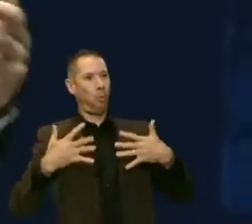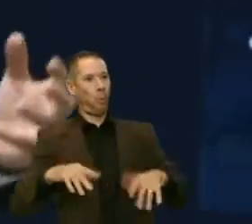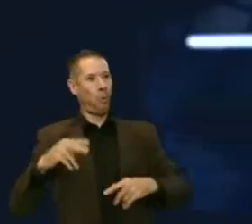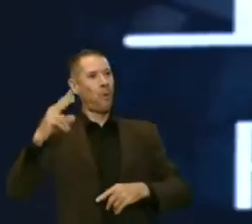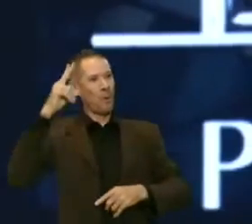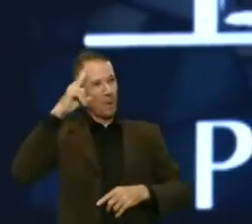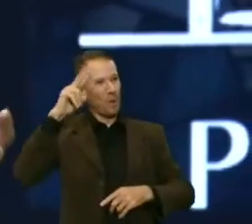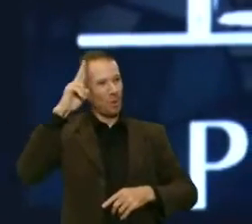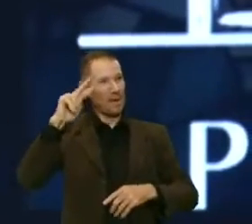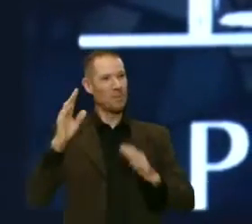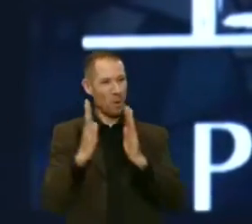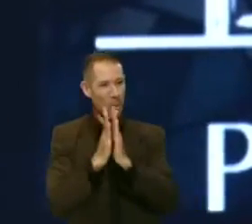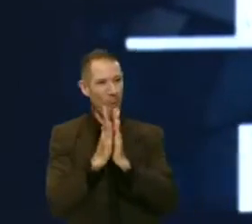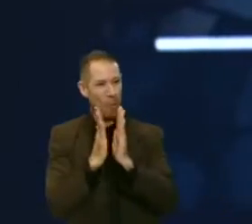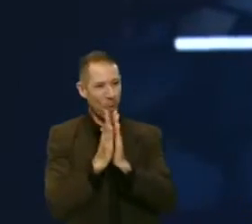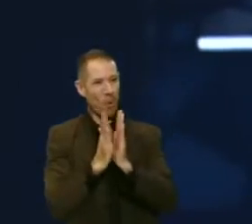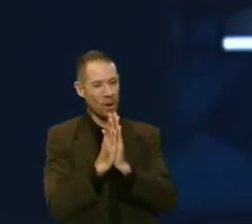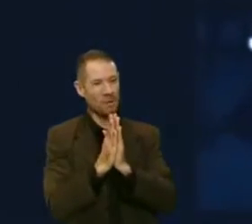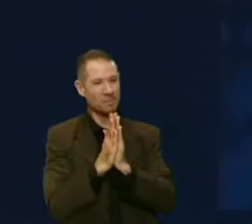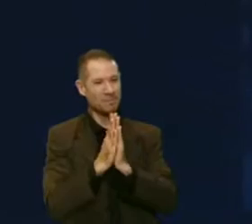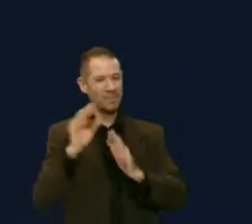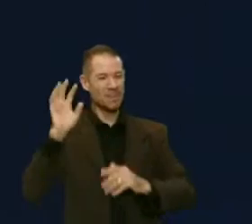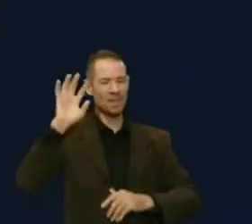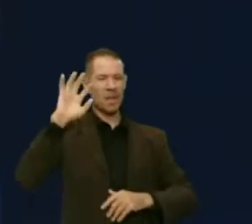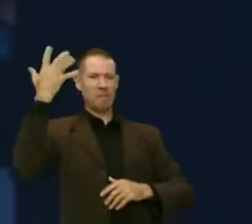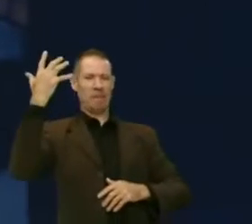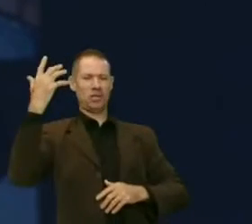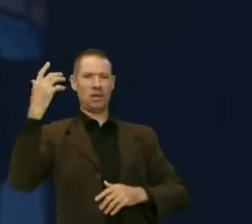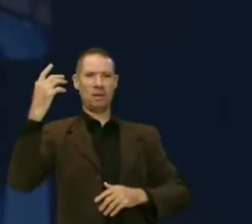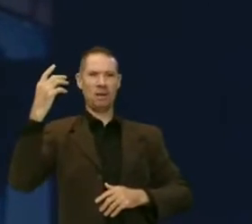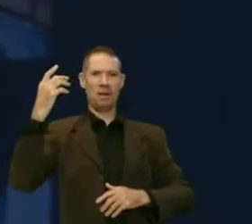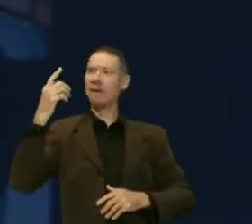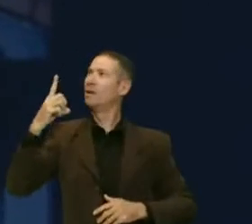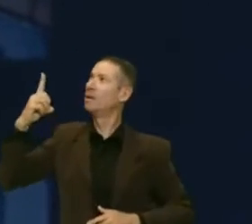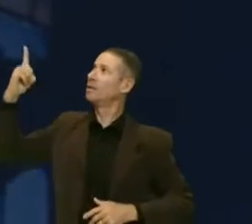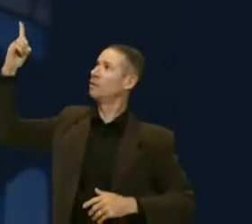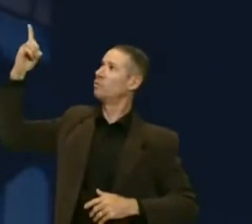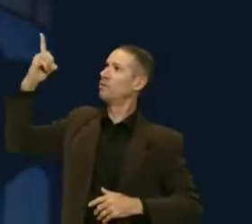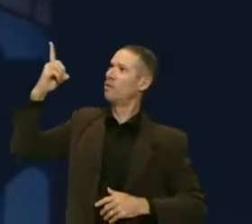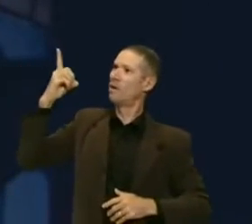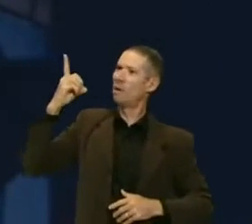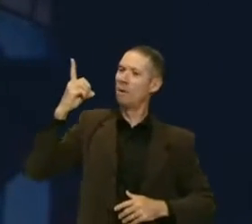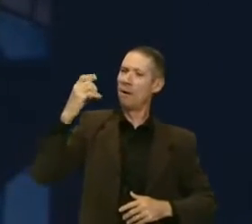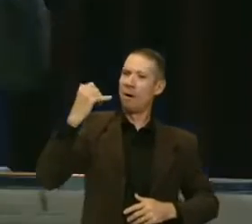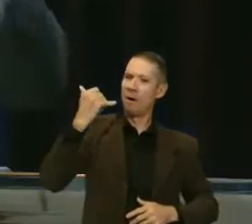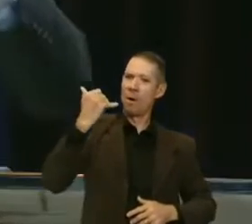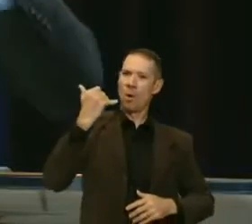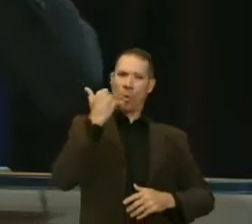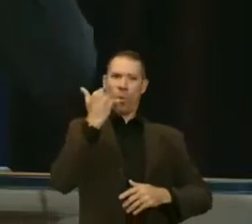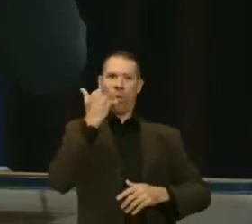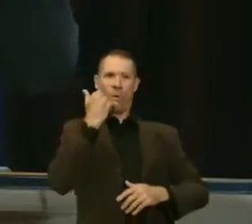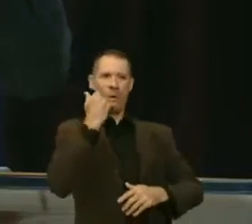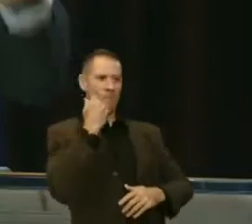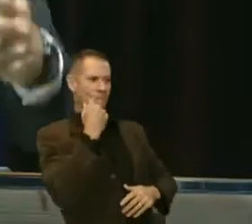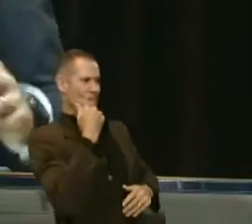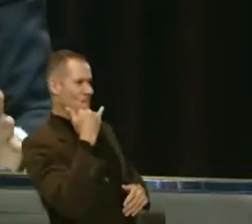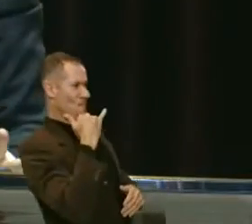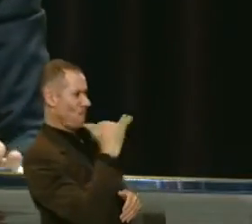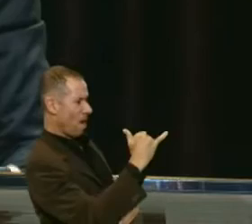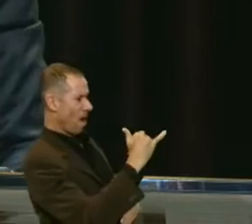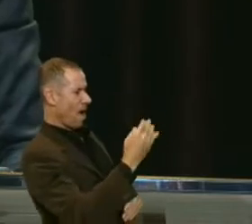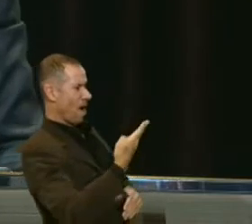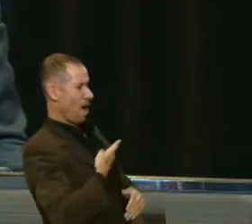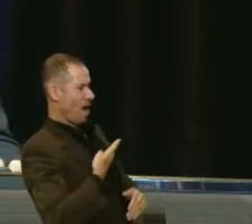Eu lembro que eu estava orando por ele e de repente a minha oração parece que Deus tomou minha boca. Eu comecei a falar coisas da vida daquele moço que eu não